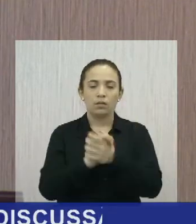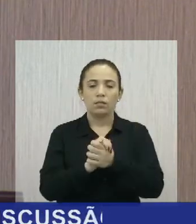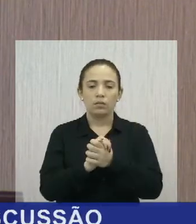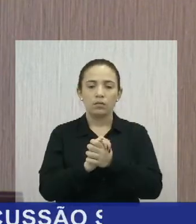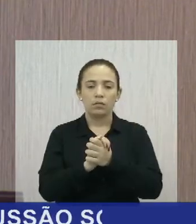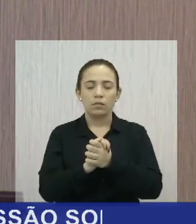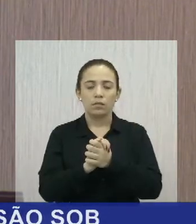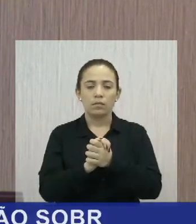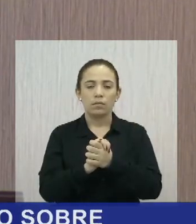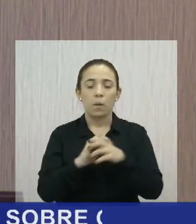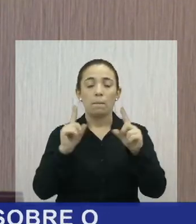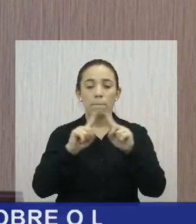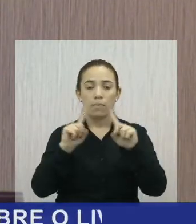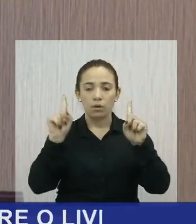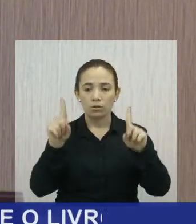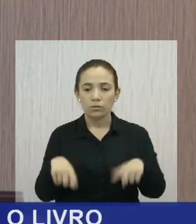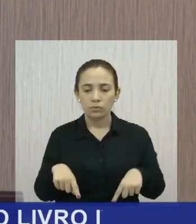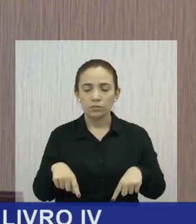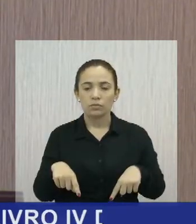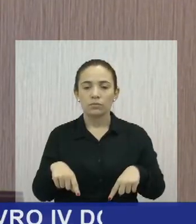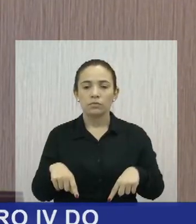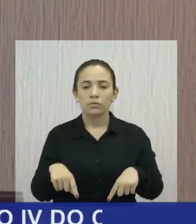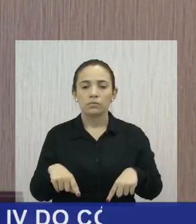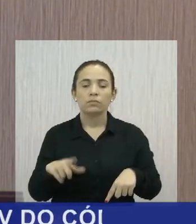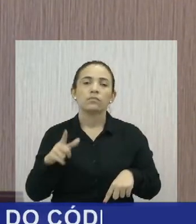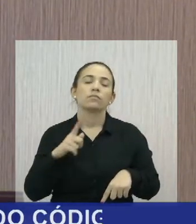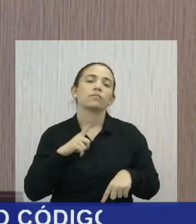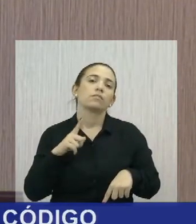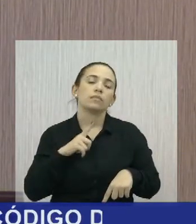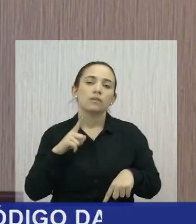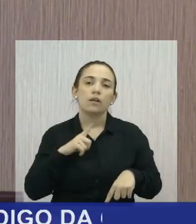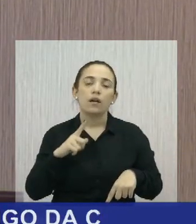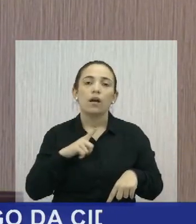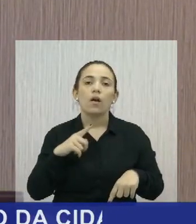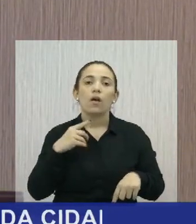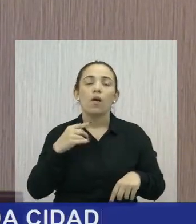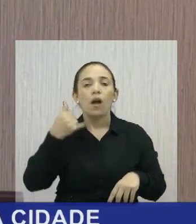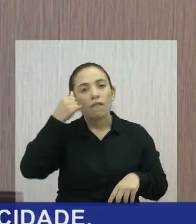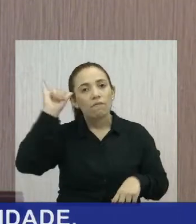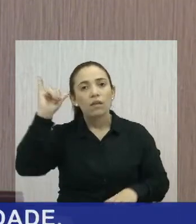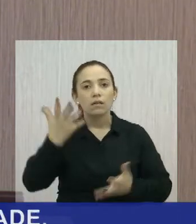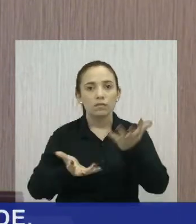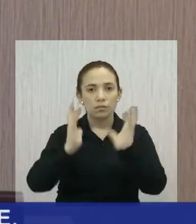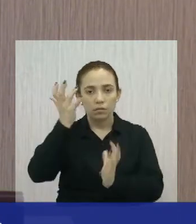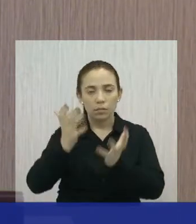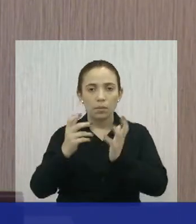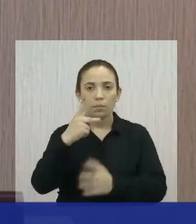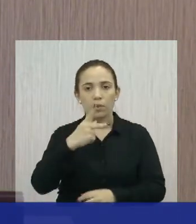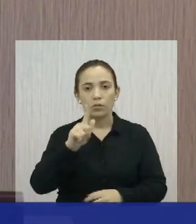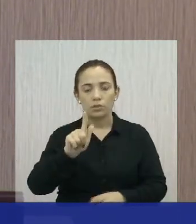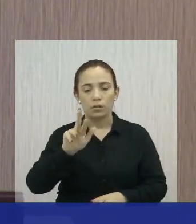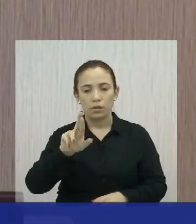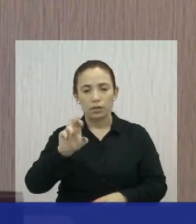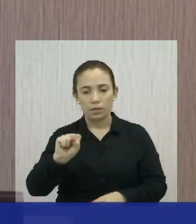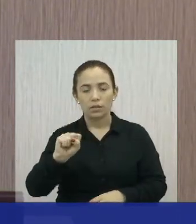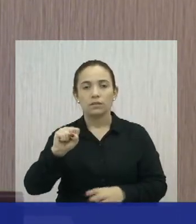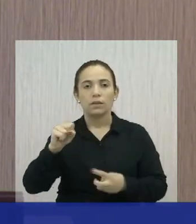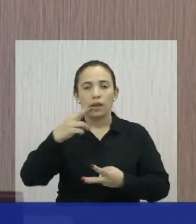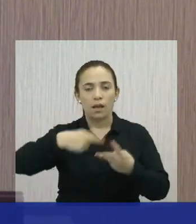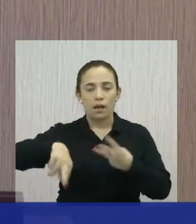projeto e execução das ações contra o incêndio, o PGRS, né, que é o projeto do